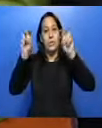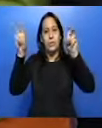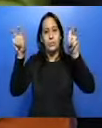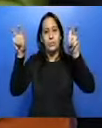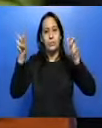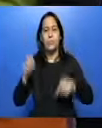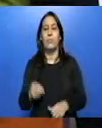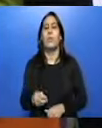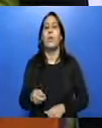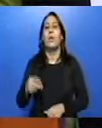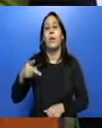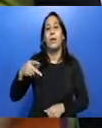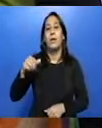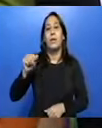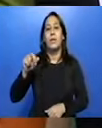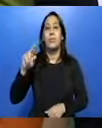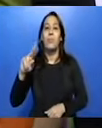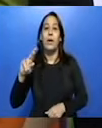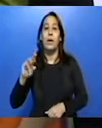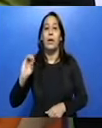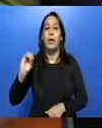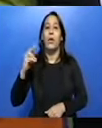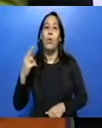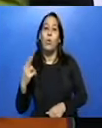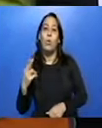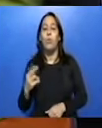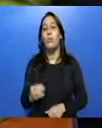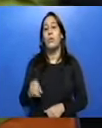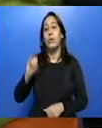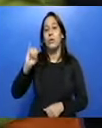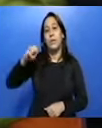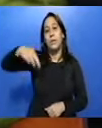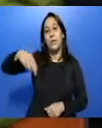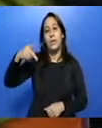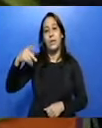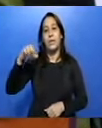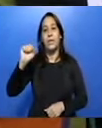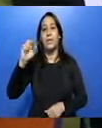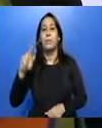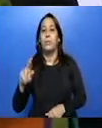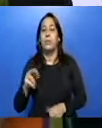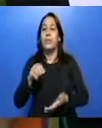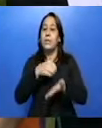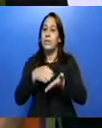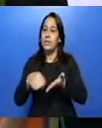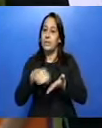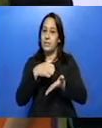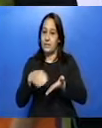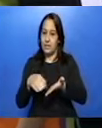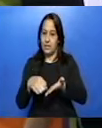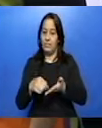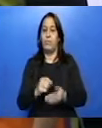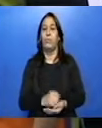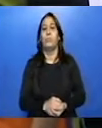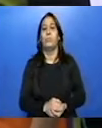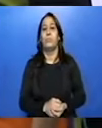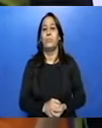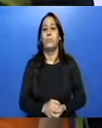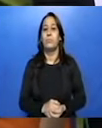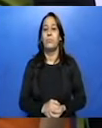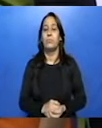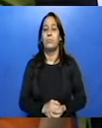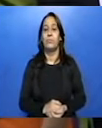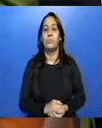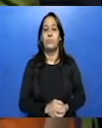Ímpar. Eu escolhi essa, vamos lá. Escrevam aí no roteiro também, par ou